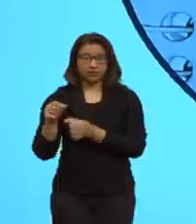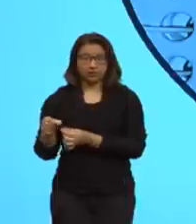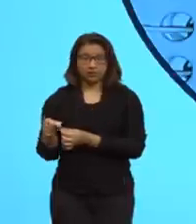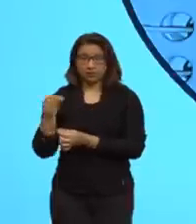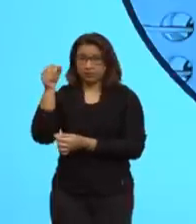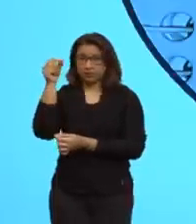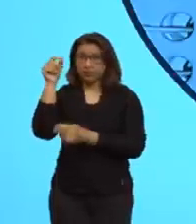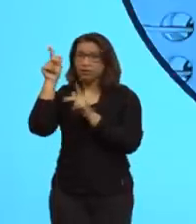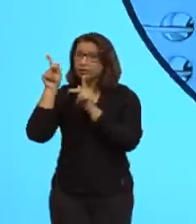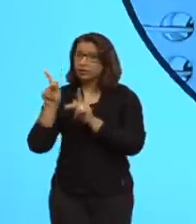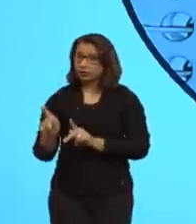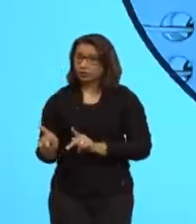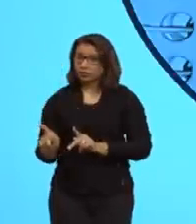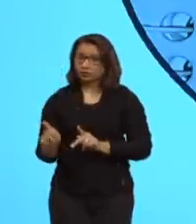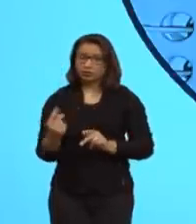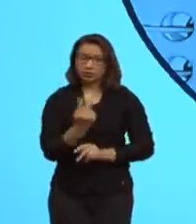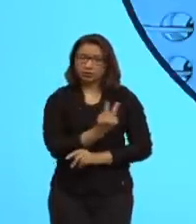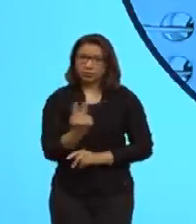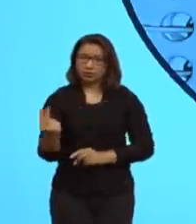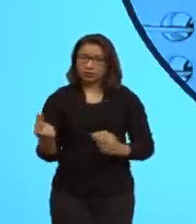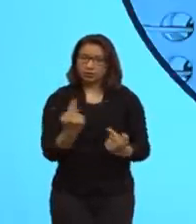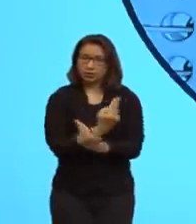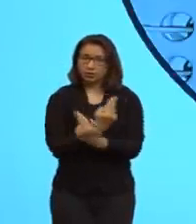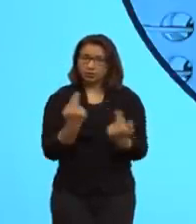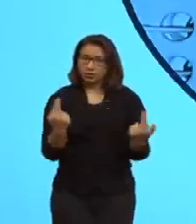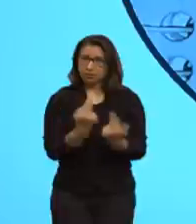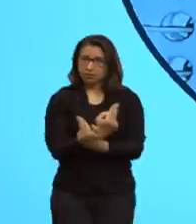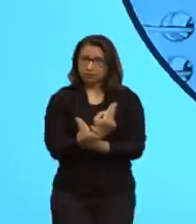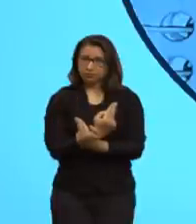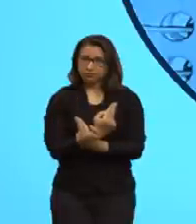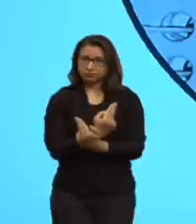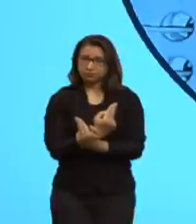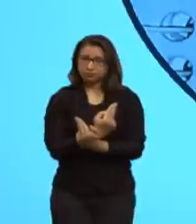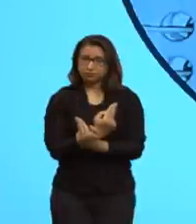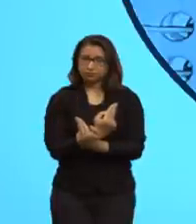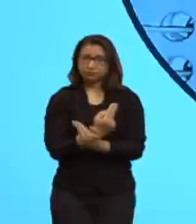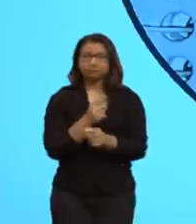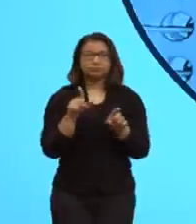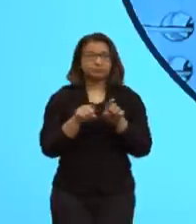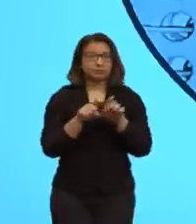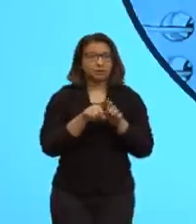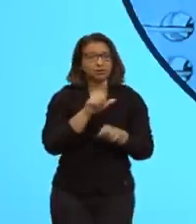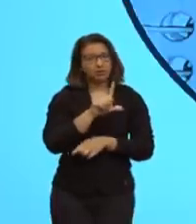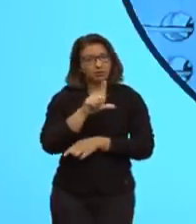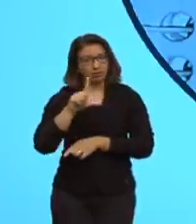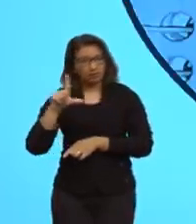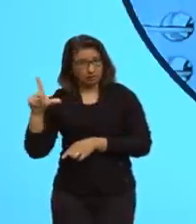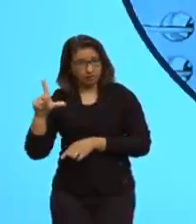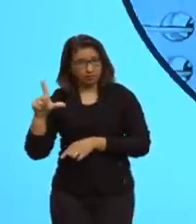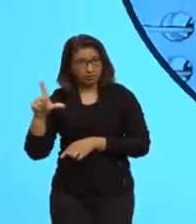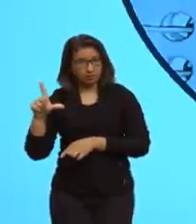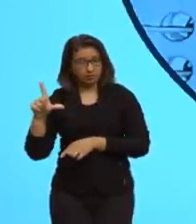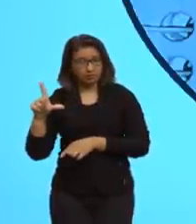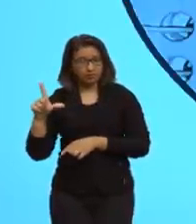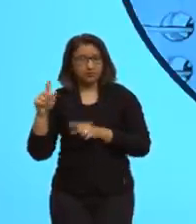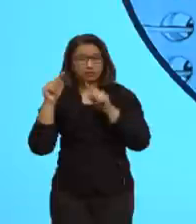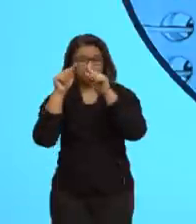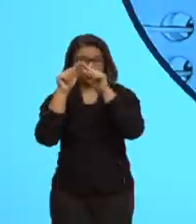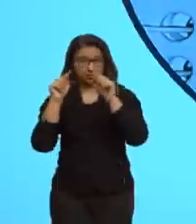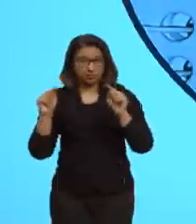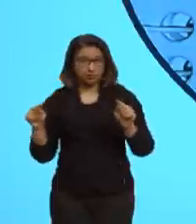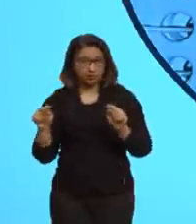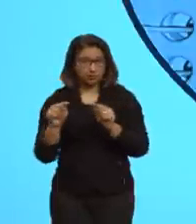fazendo em relação a quem? Ao lado do triângulo. Certo? Ó,